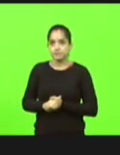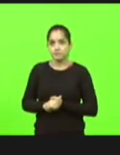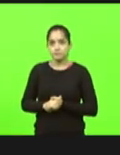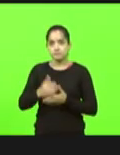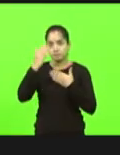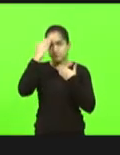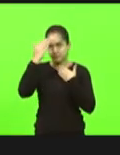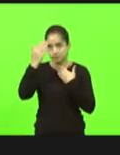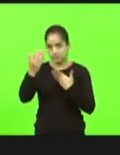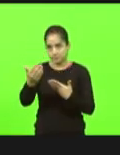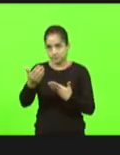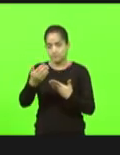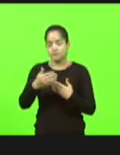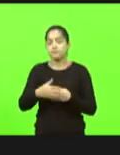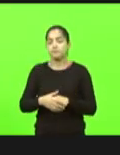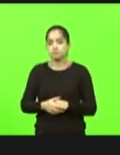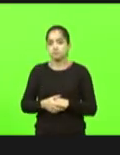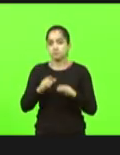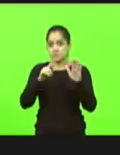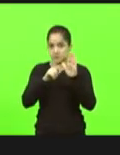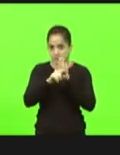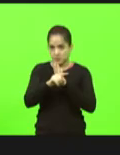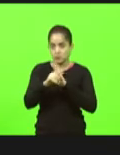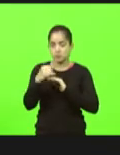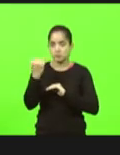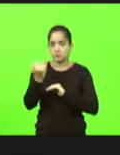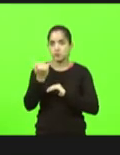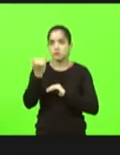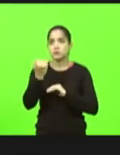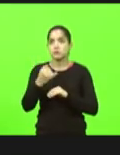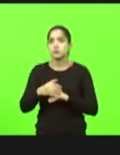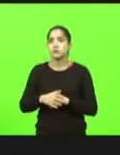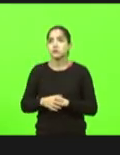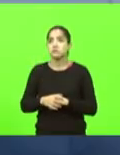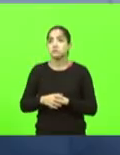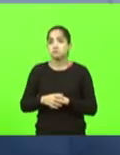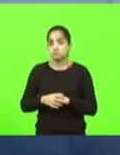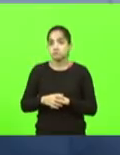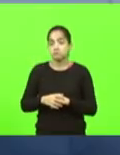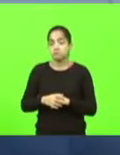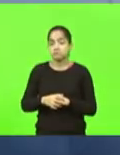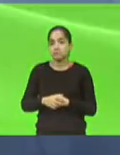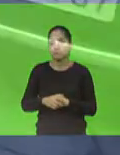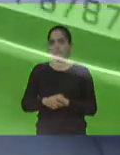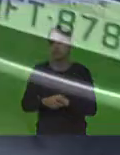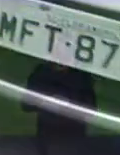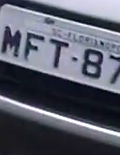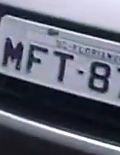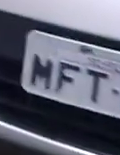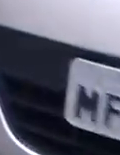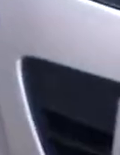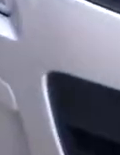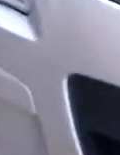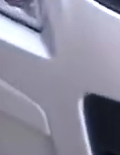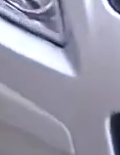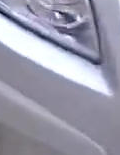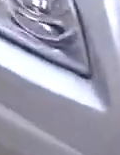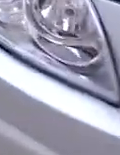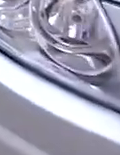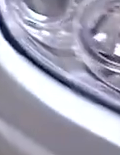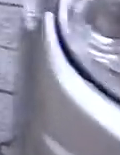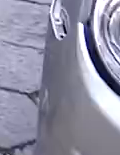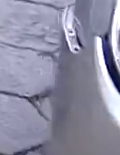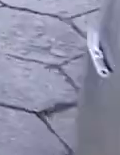do projeto Acessibilidade e Inclusão no Mercado de Trabalho de Pessoas com Deficiência e Reabilitadas. Ele falou da Semana